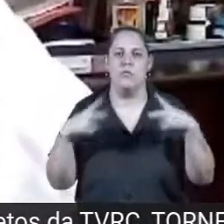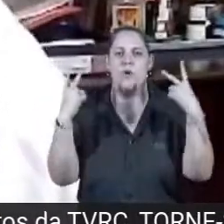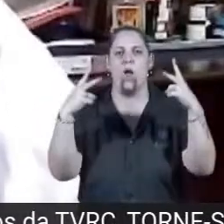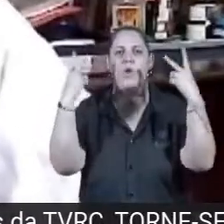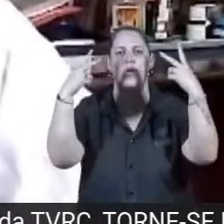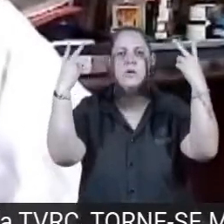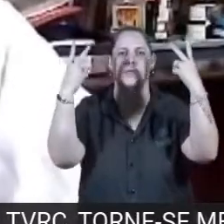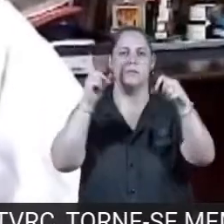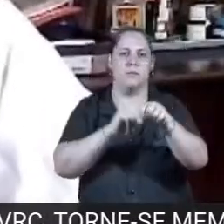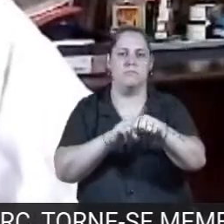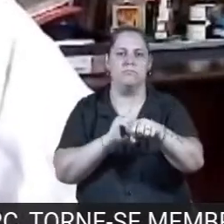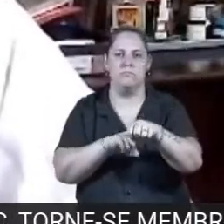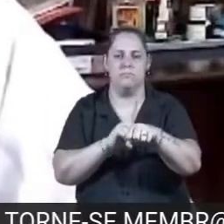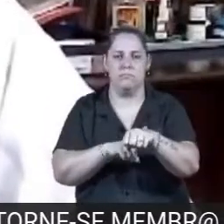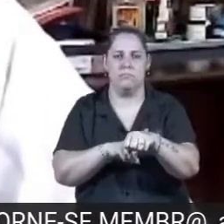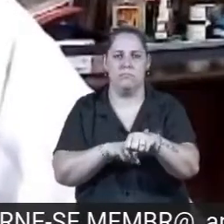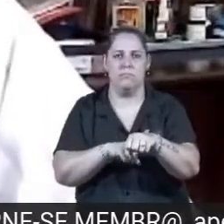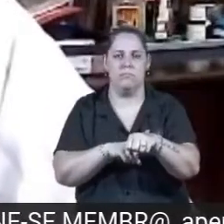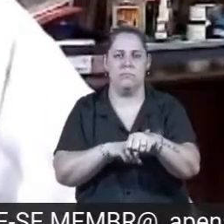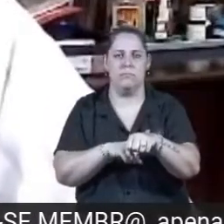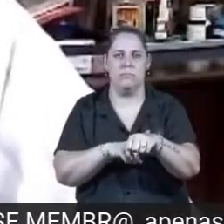valorizar este momento.